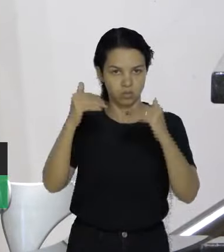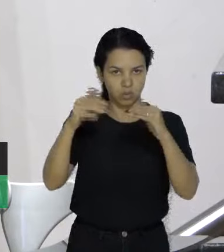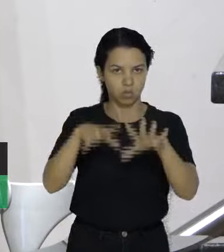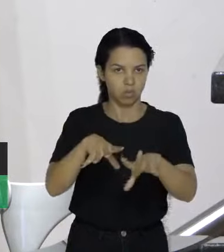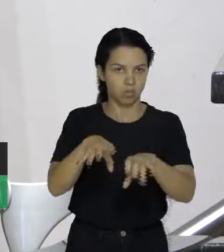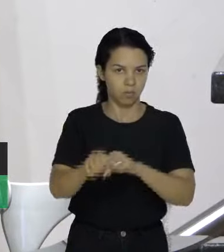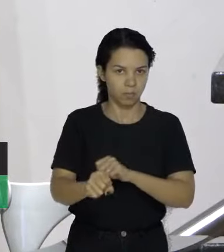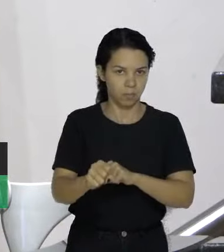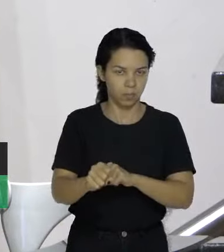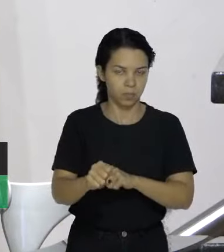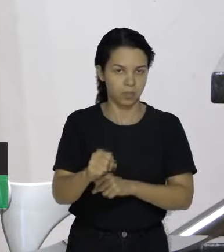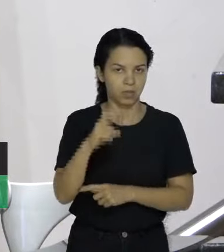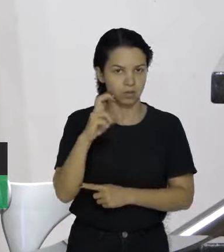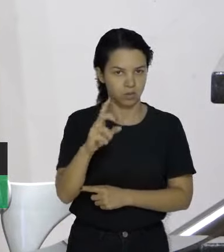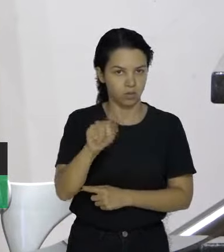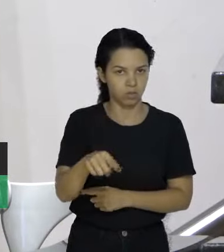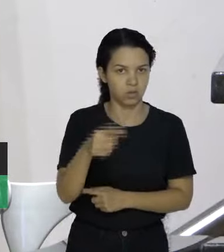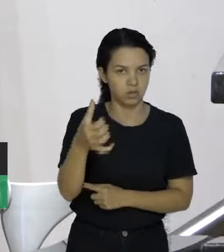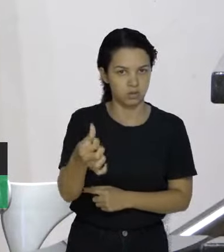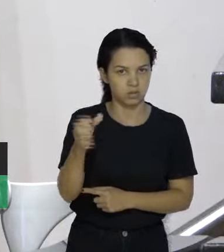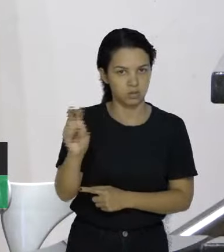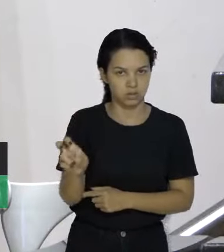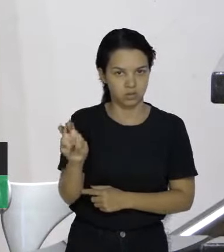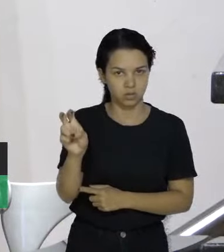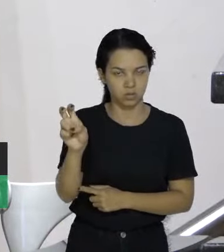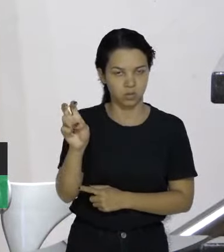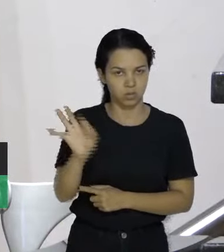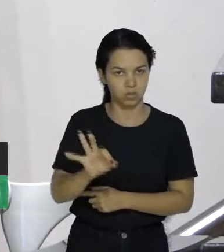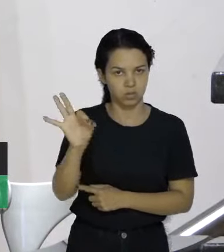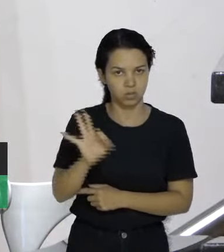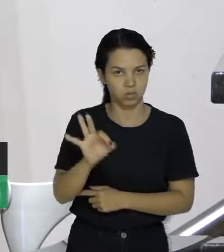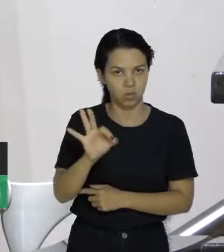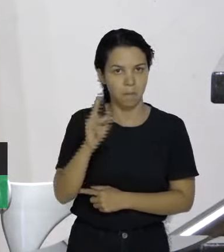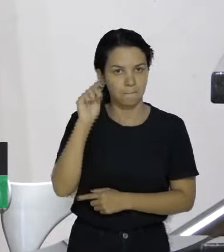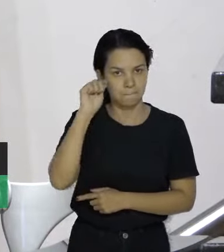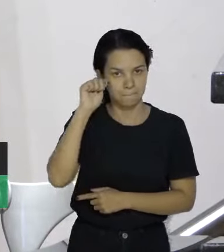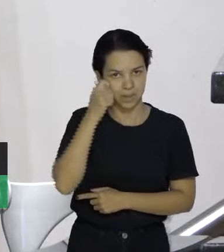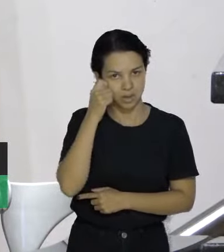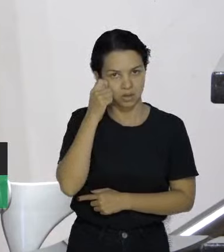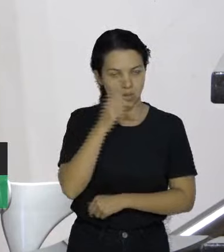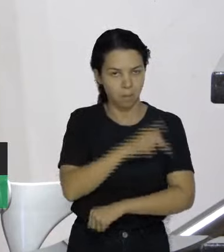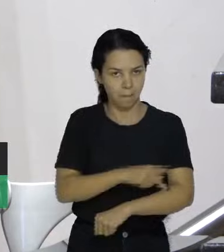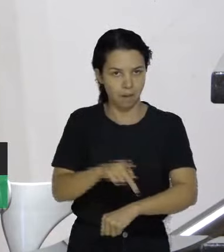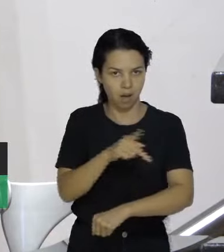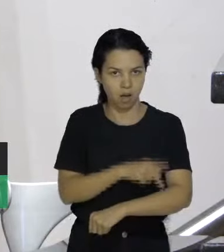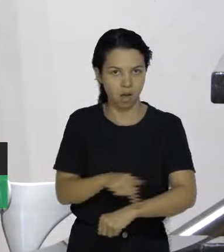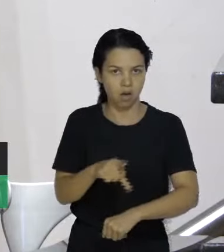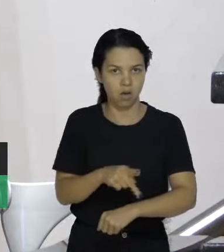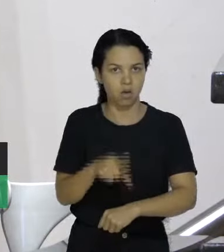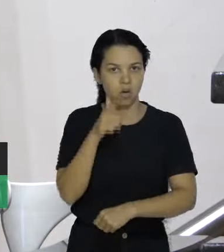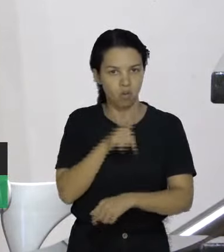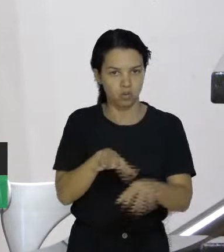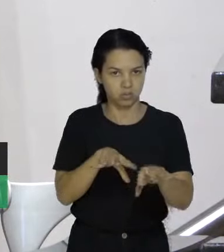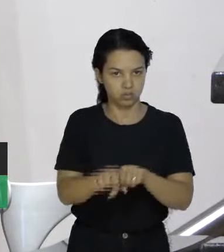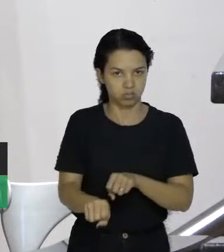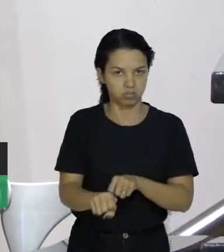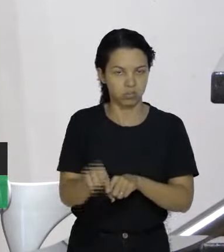que 5,65% dos pretos e pardos conseguiram graduar-se numa universidade